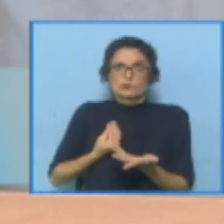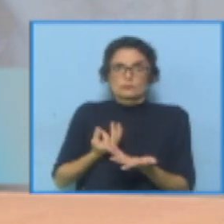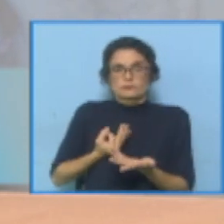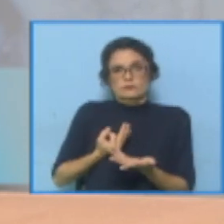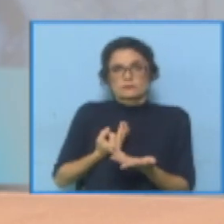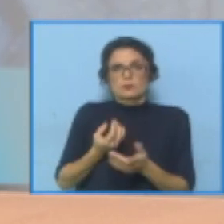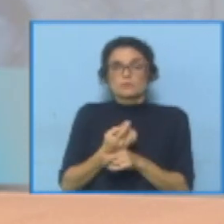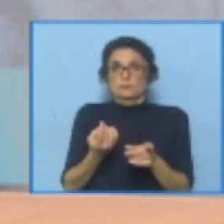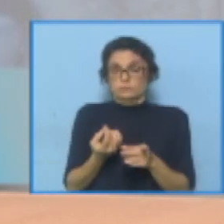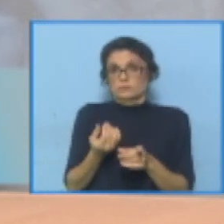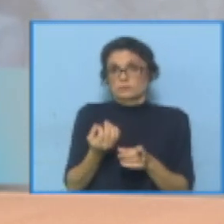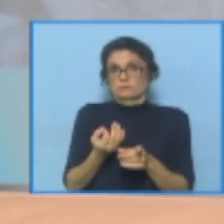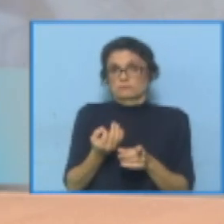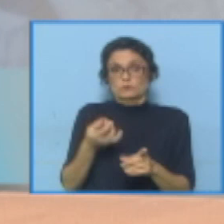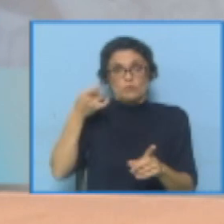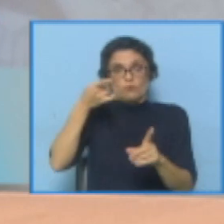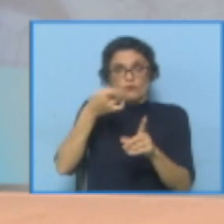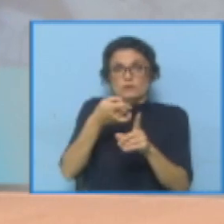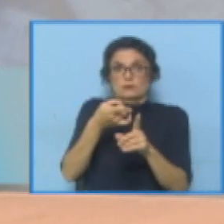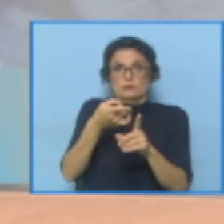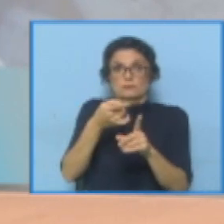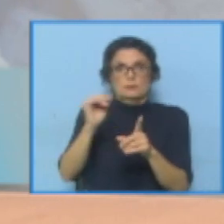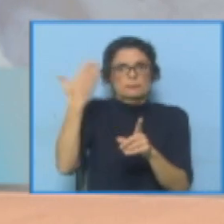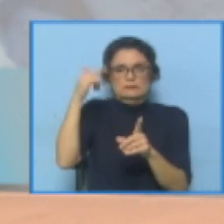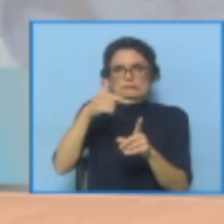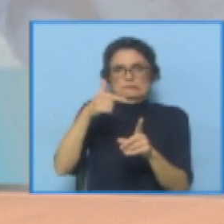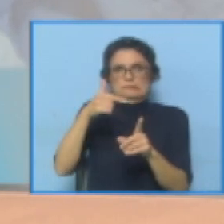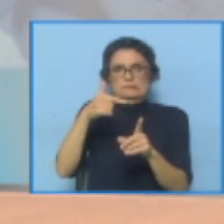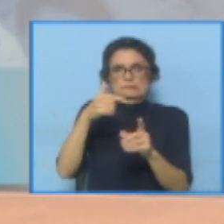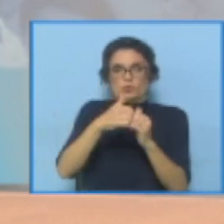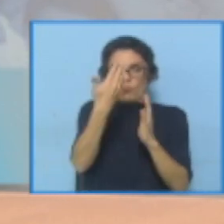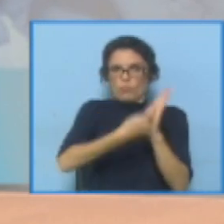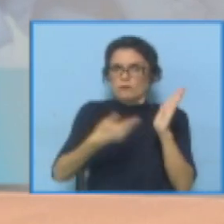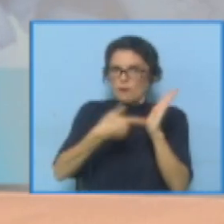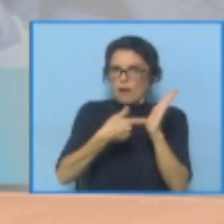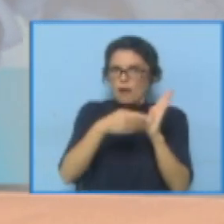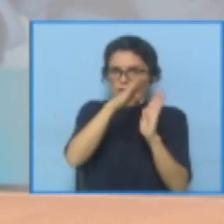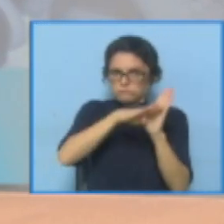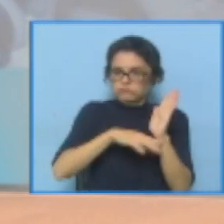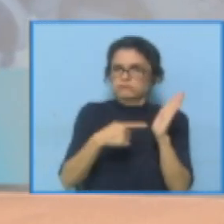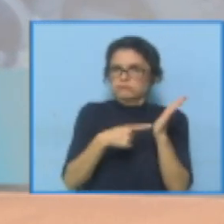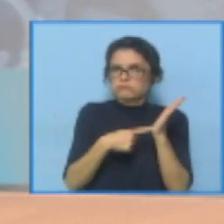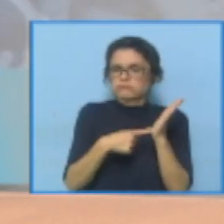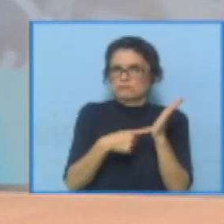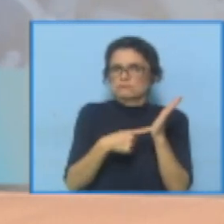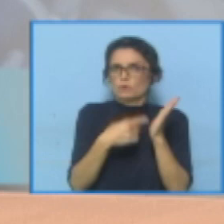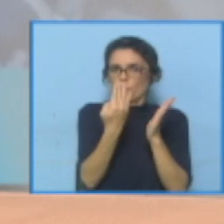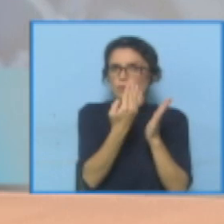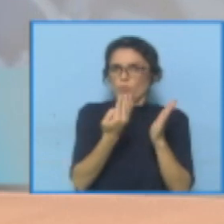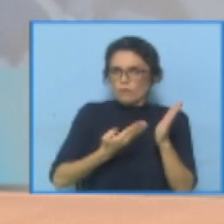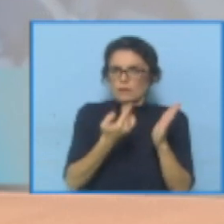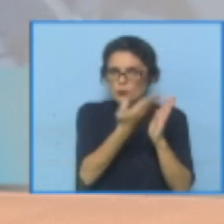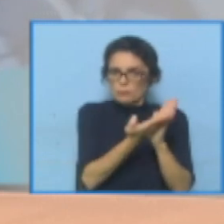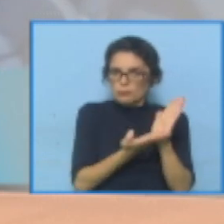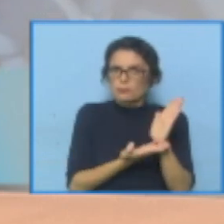grandes objetivos, quando pensamos num documento que elenca os direitos da criança, é que as crianças possam ser protegidas, não é? Que esses direitos